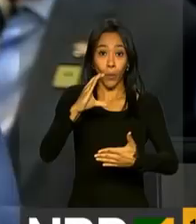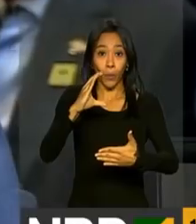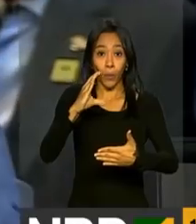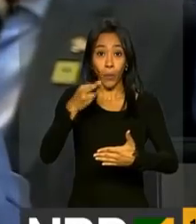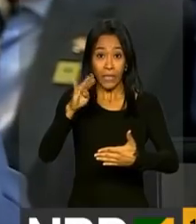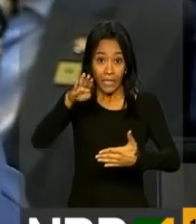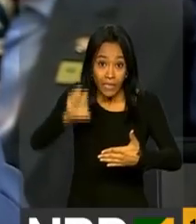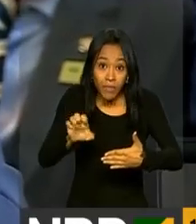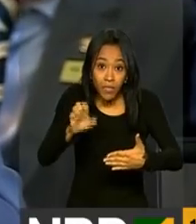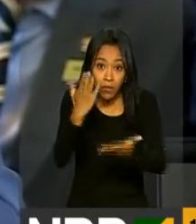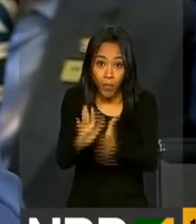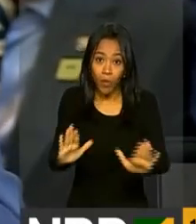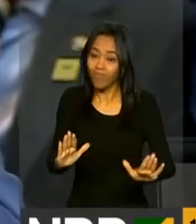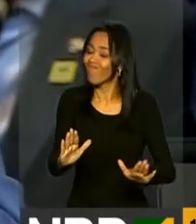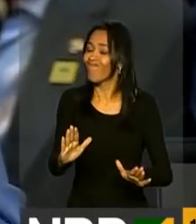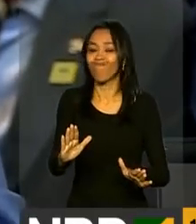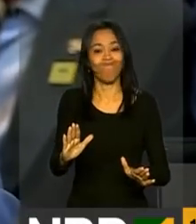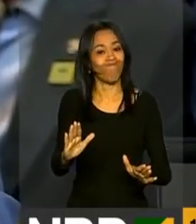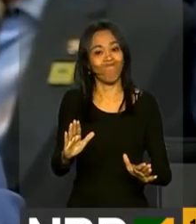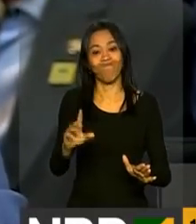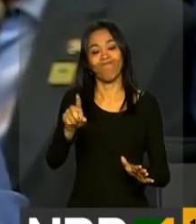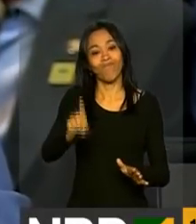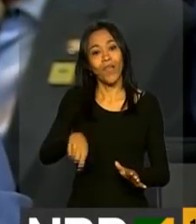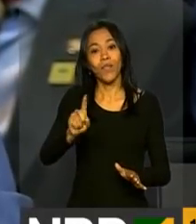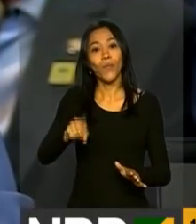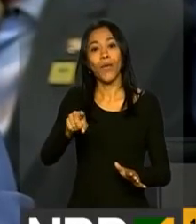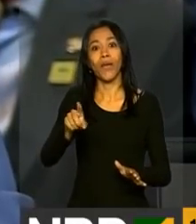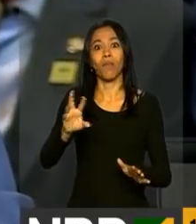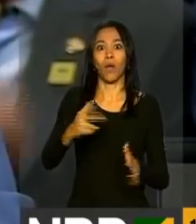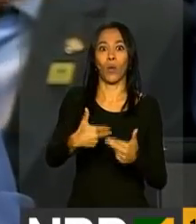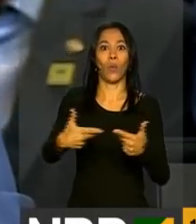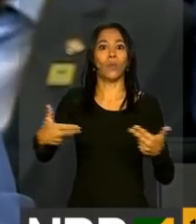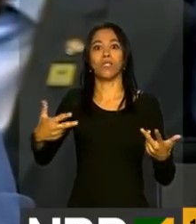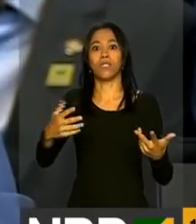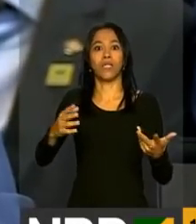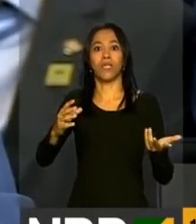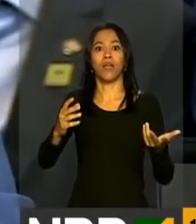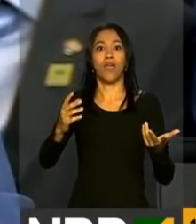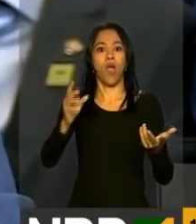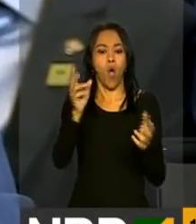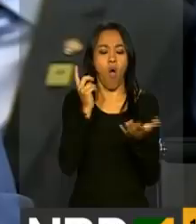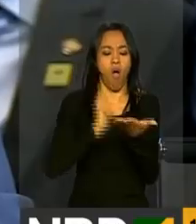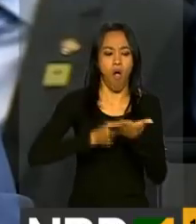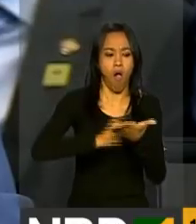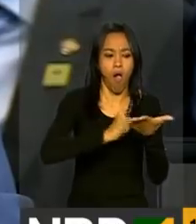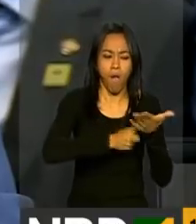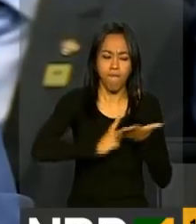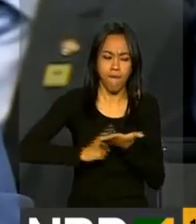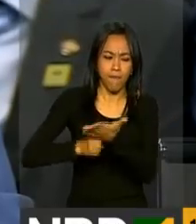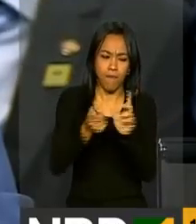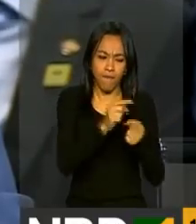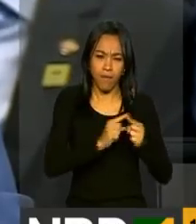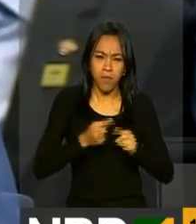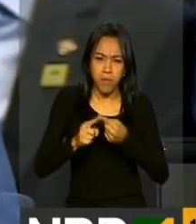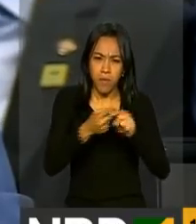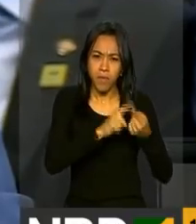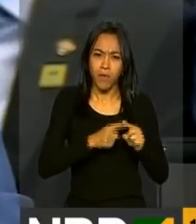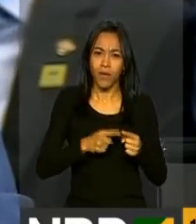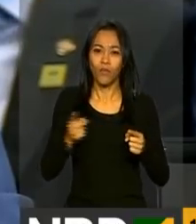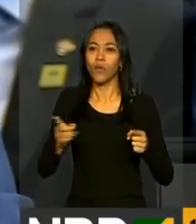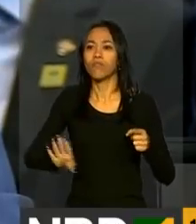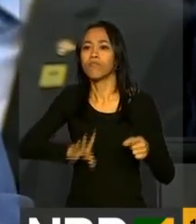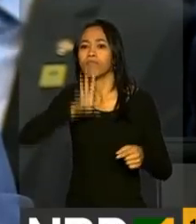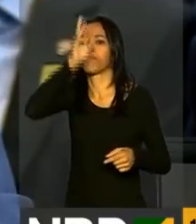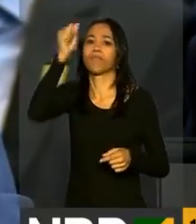sobre não cessar não era uma criminalidade avulsa é uma criminalidade organizada a formadora do